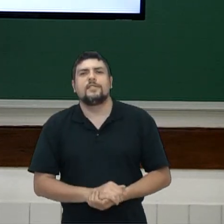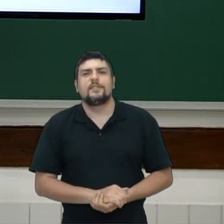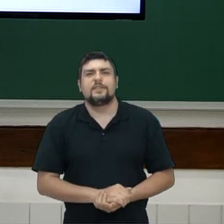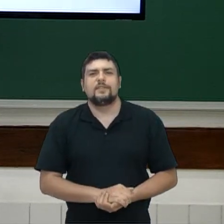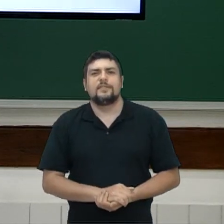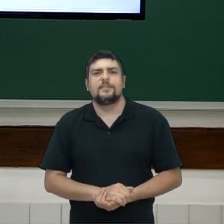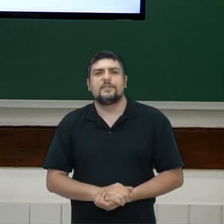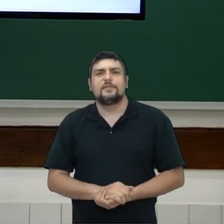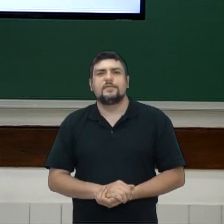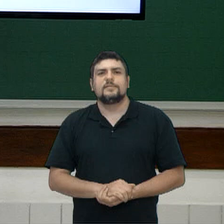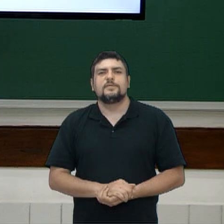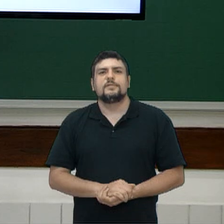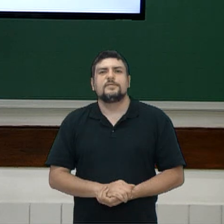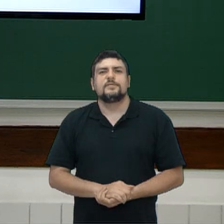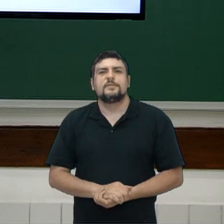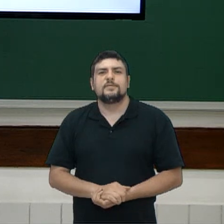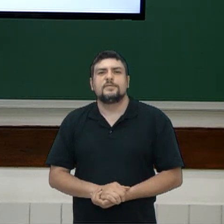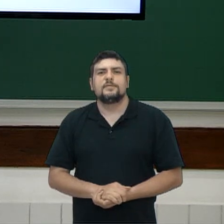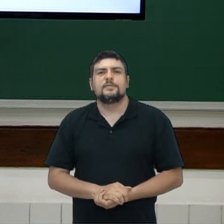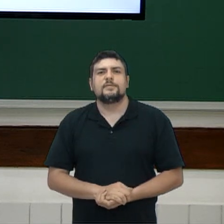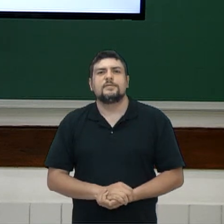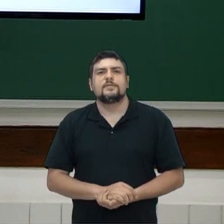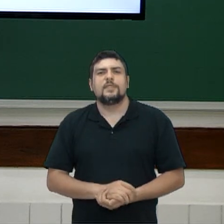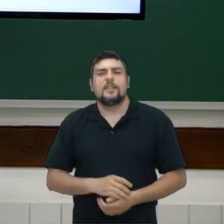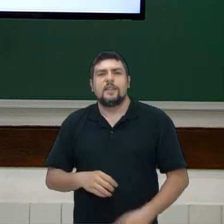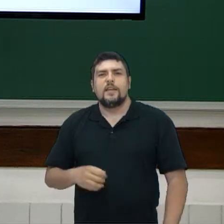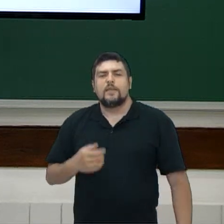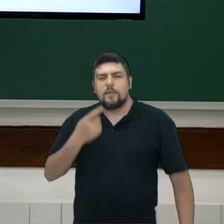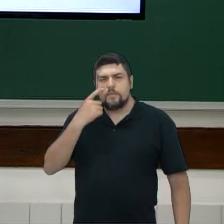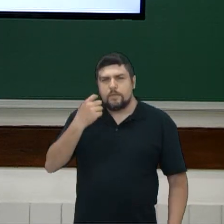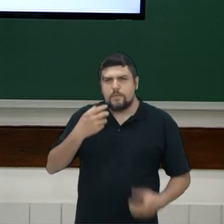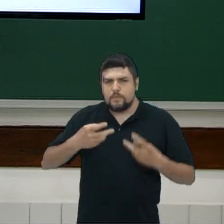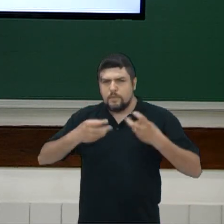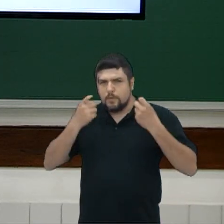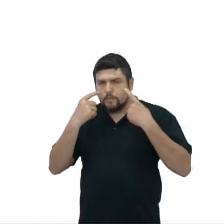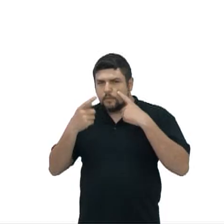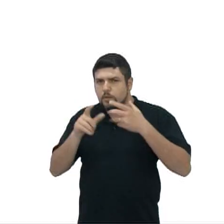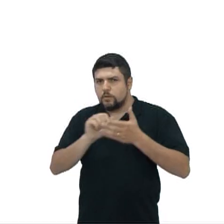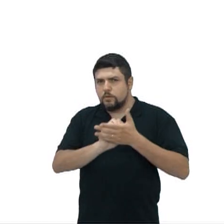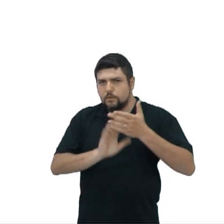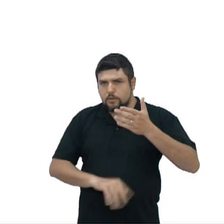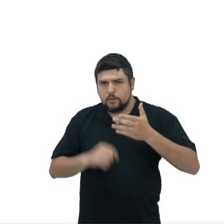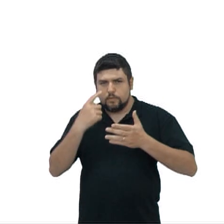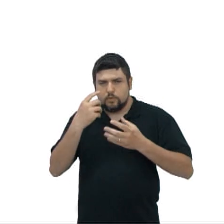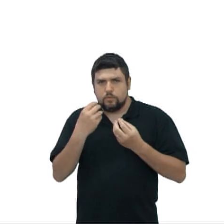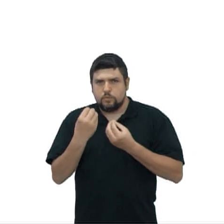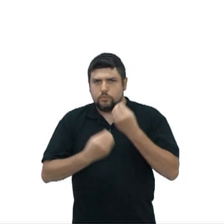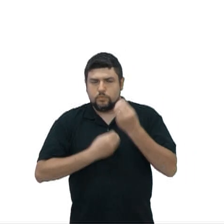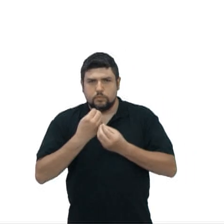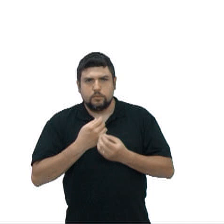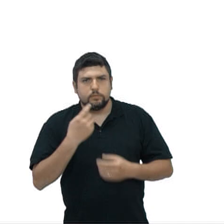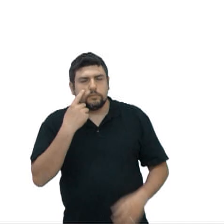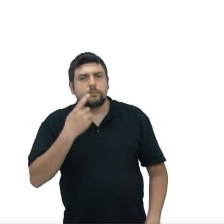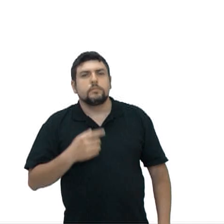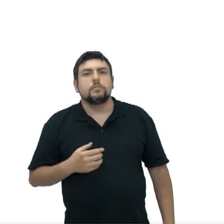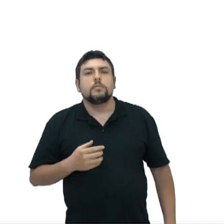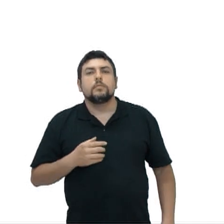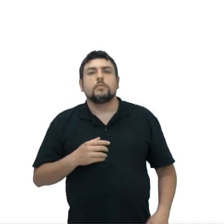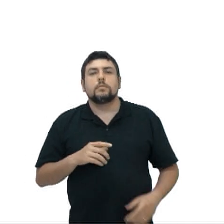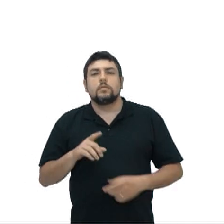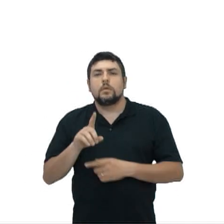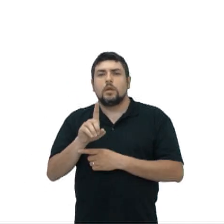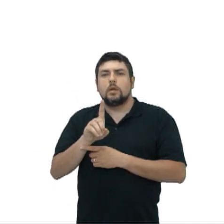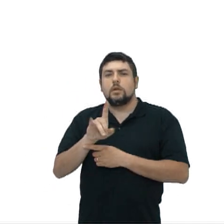Yuppie! Rapaz do céu, pega esse pulo, esse salto bem louco, né? Próxima pergunta, galera. Dióxido de